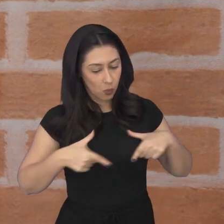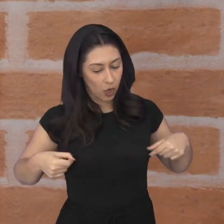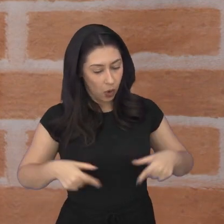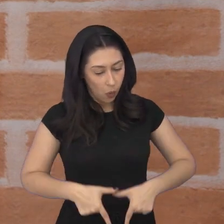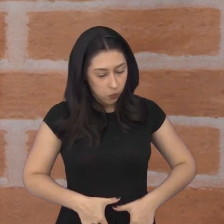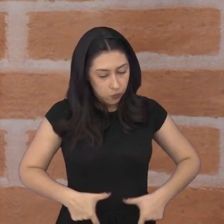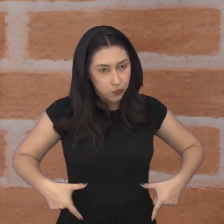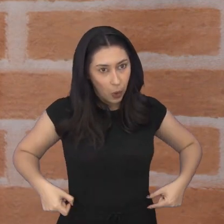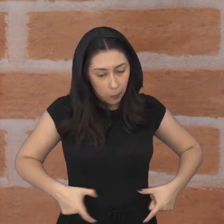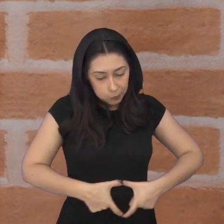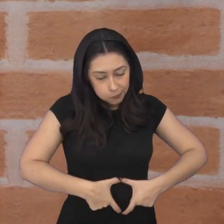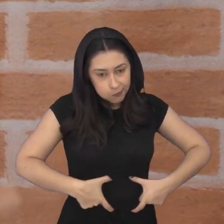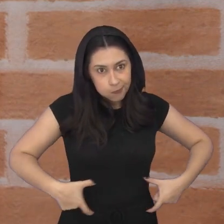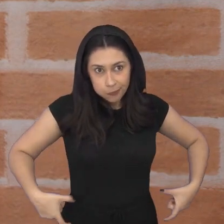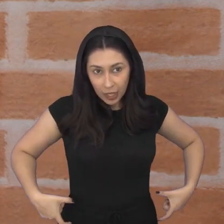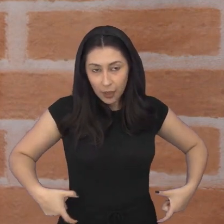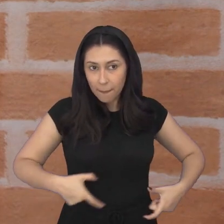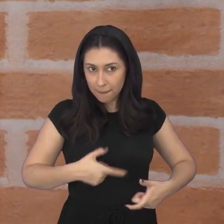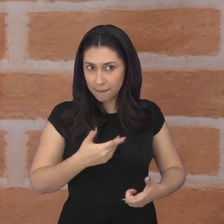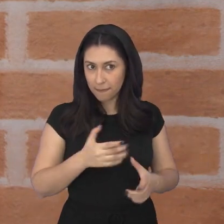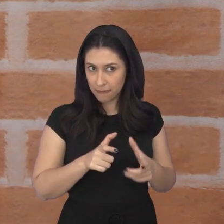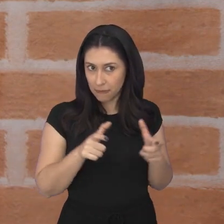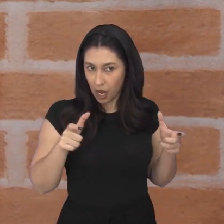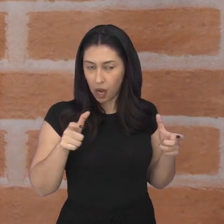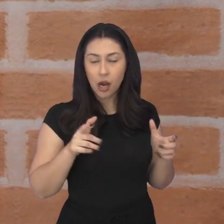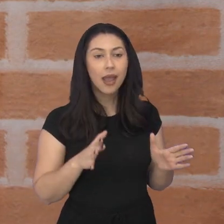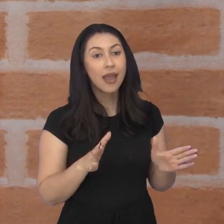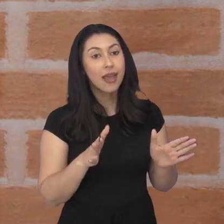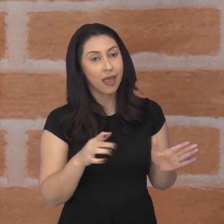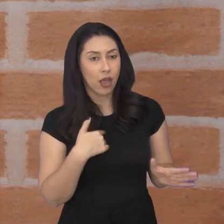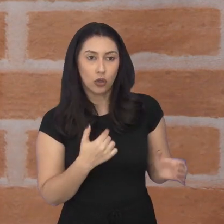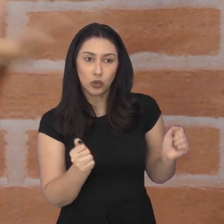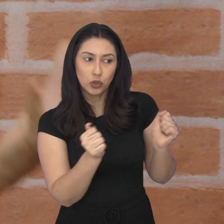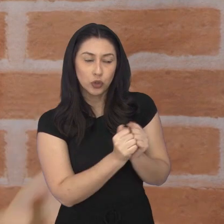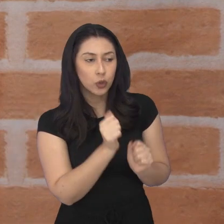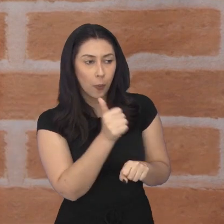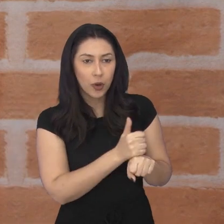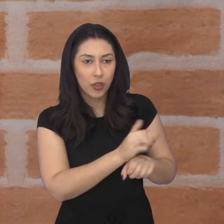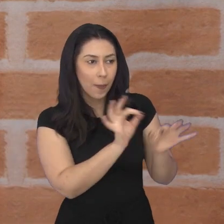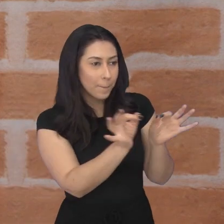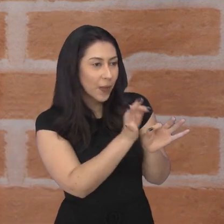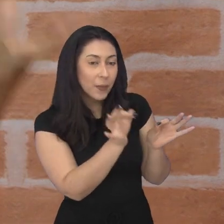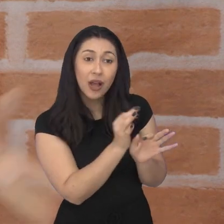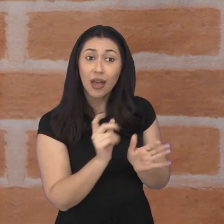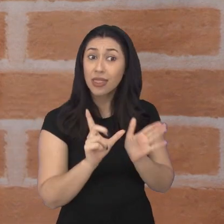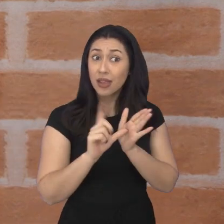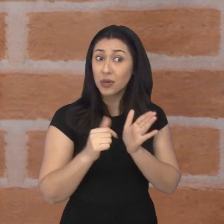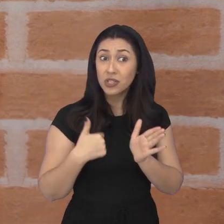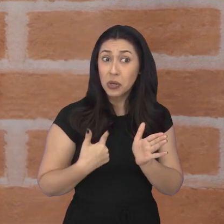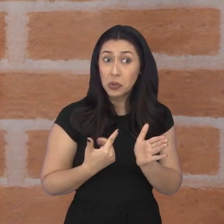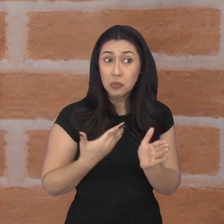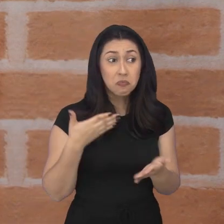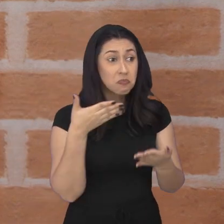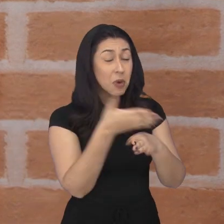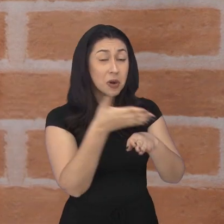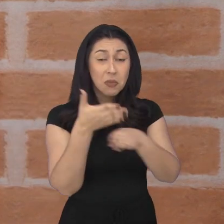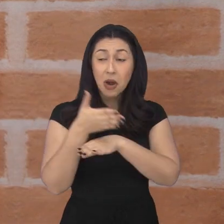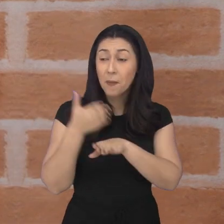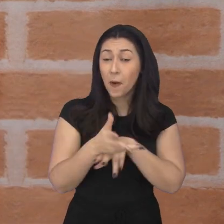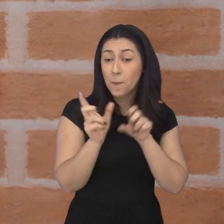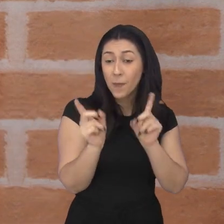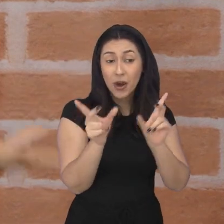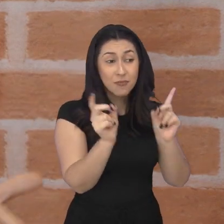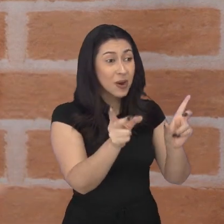aqui da cidade, e aí nas competições as minhas amigas também queriam, então eu levava para as competições, comecei a vender, e aí